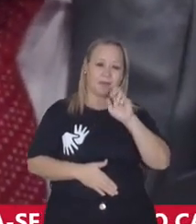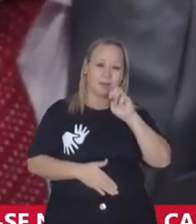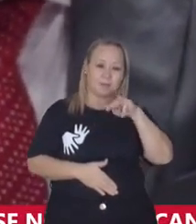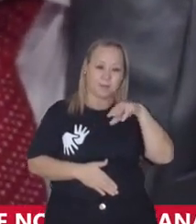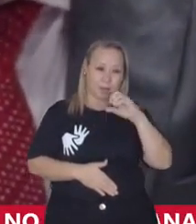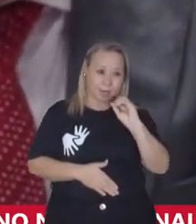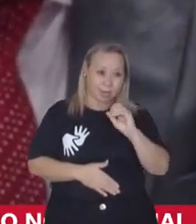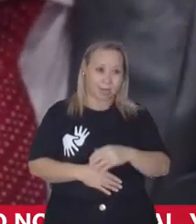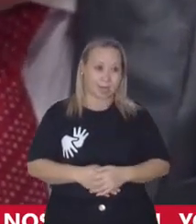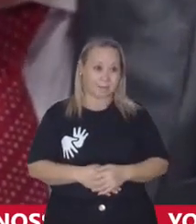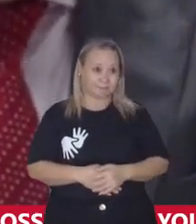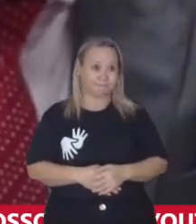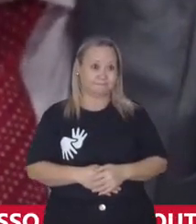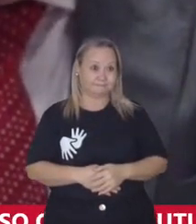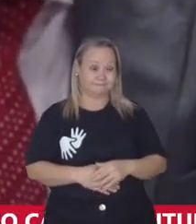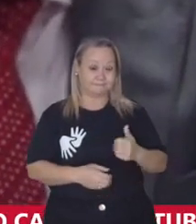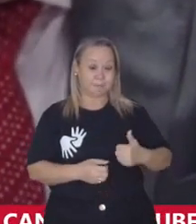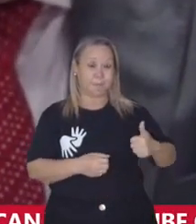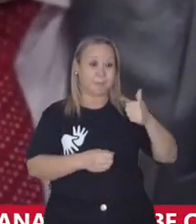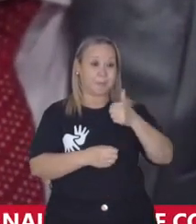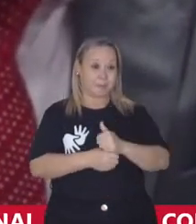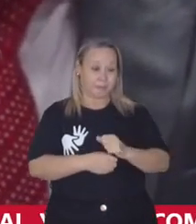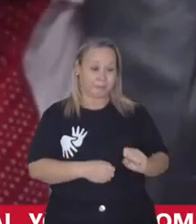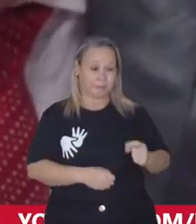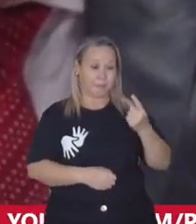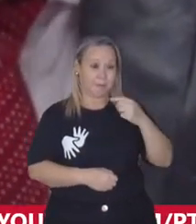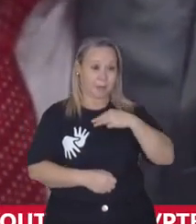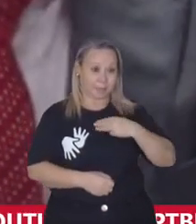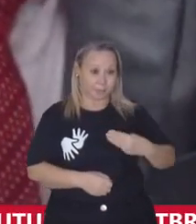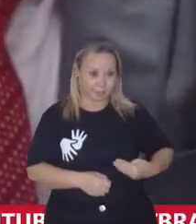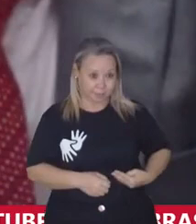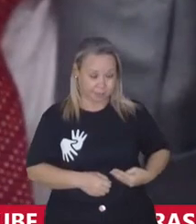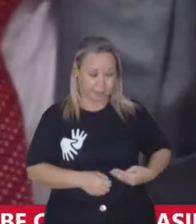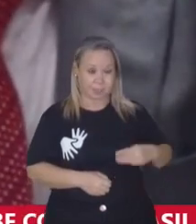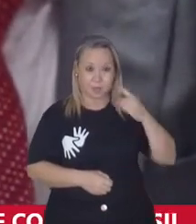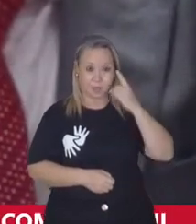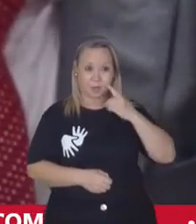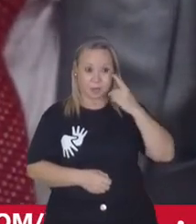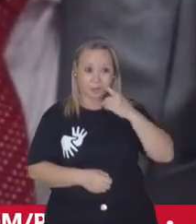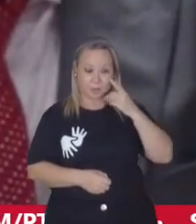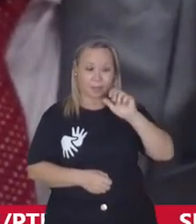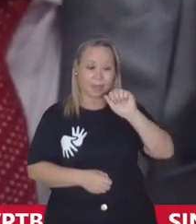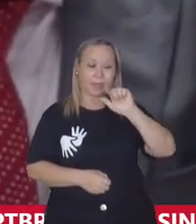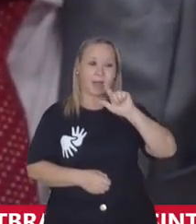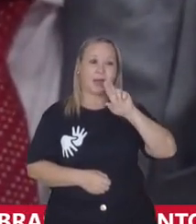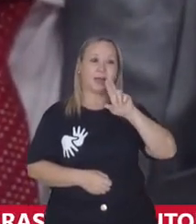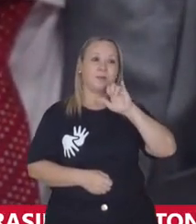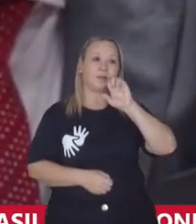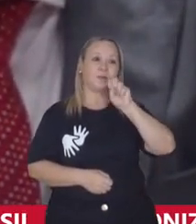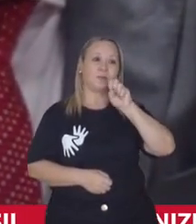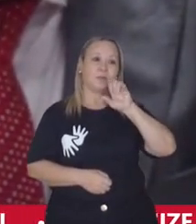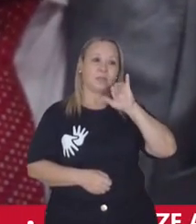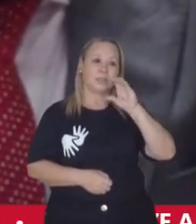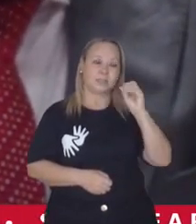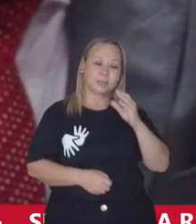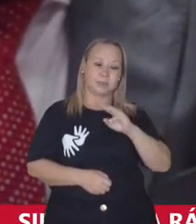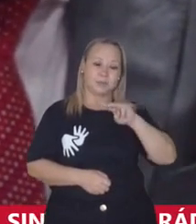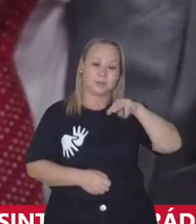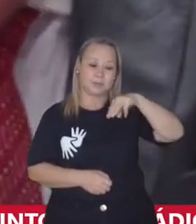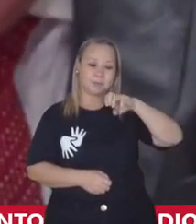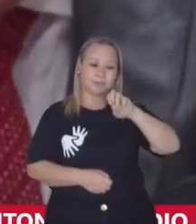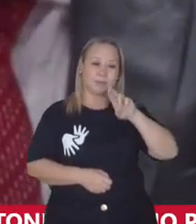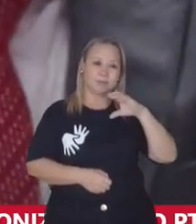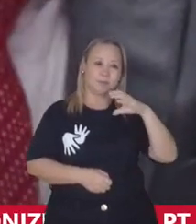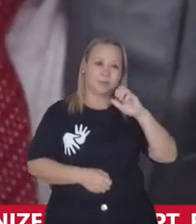nosso ex-ministro, senador, deputado Aloysio Mercadante, a nossa fundação que coordena